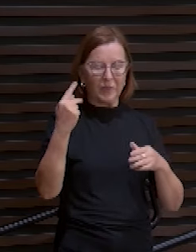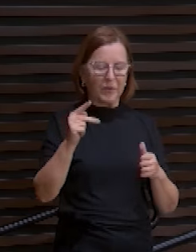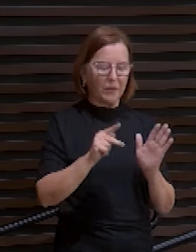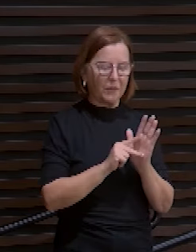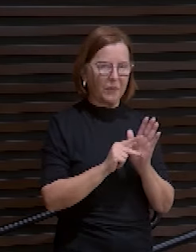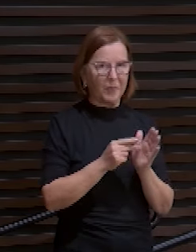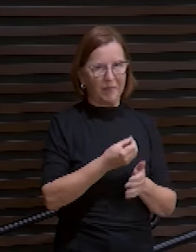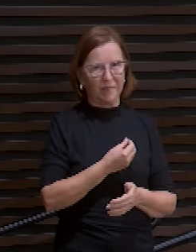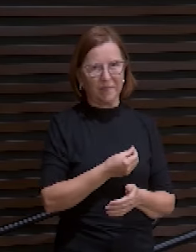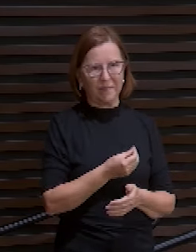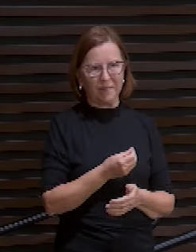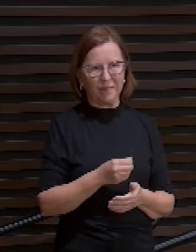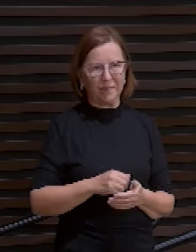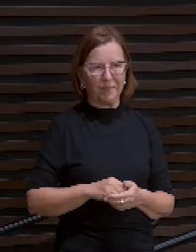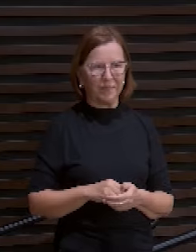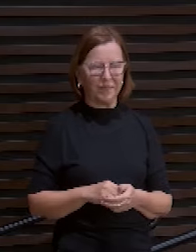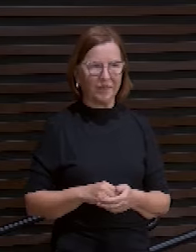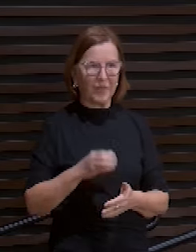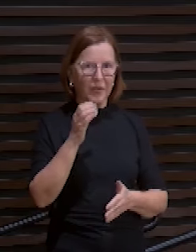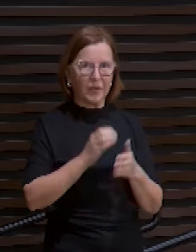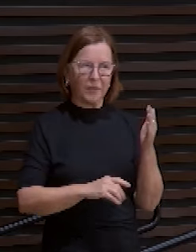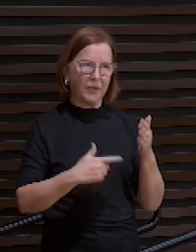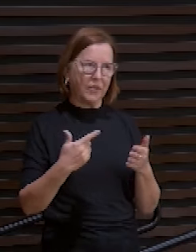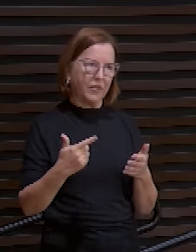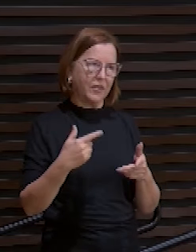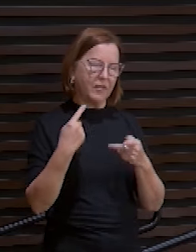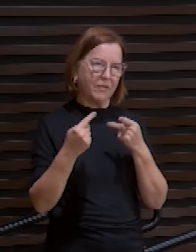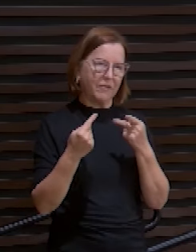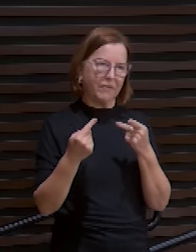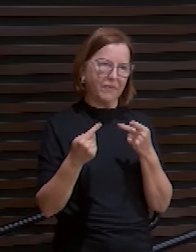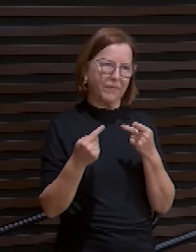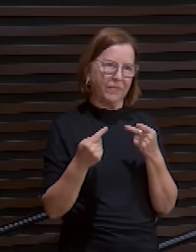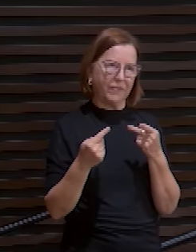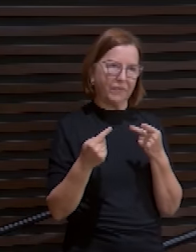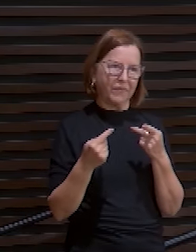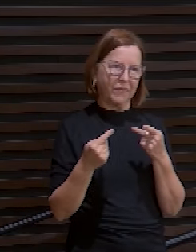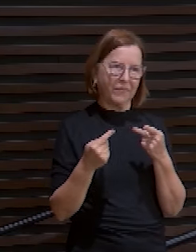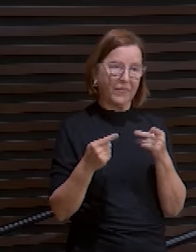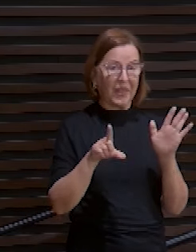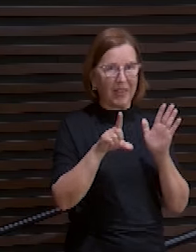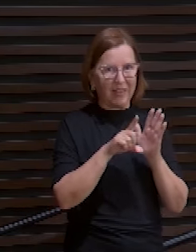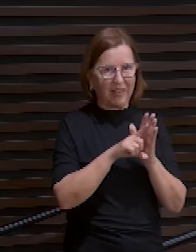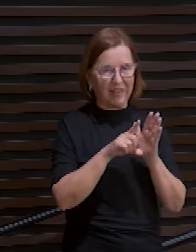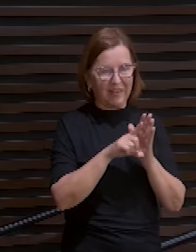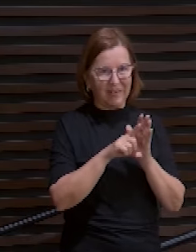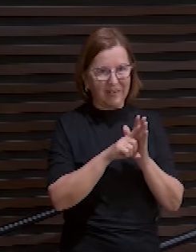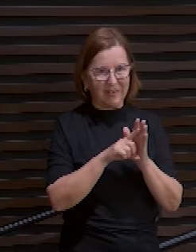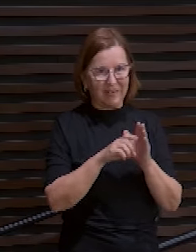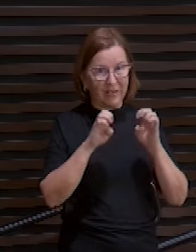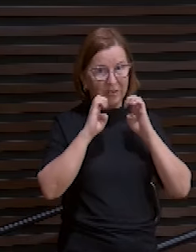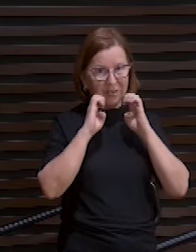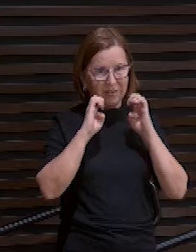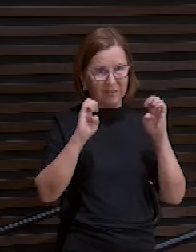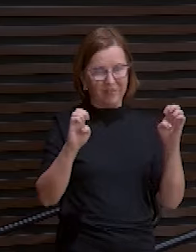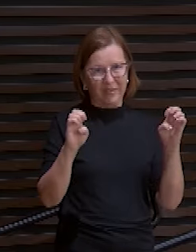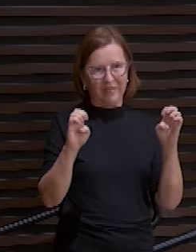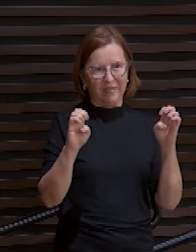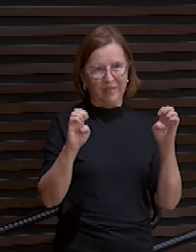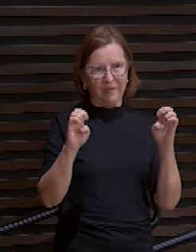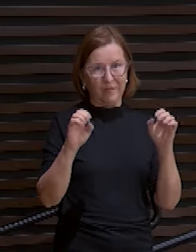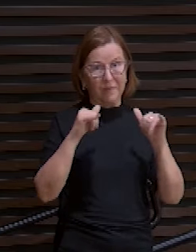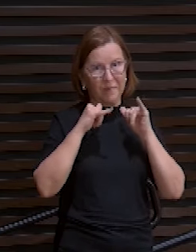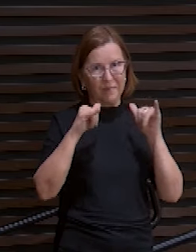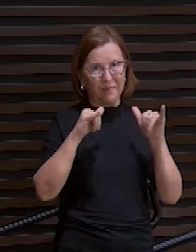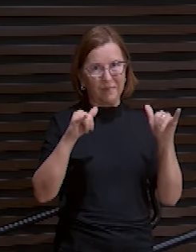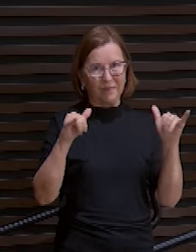própria vida no capítulo dois ele declara a origem Divina do evangelho que proclama